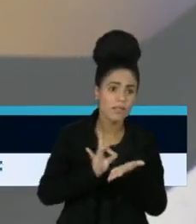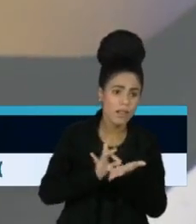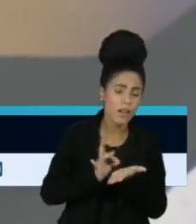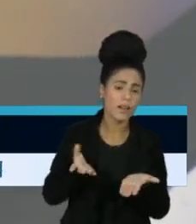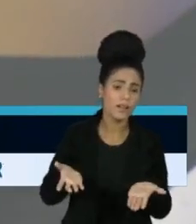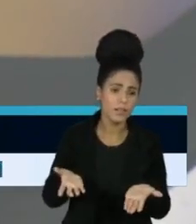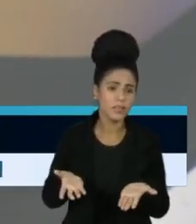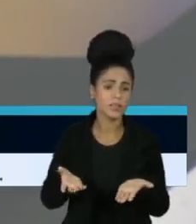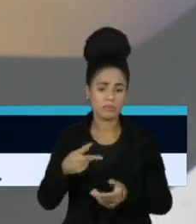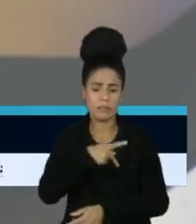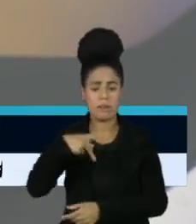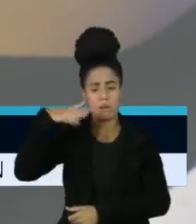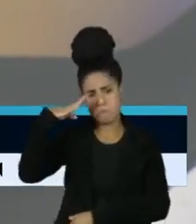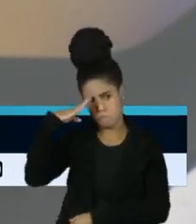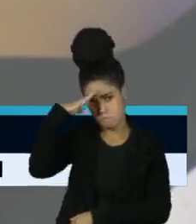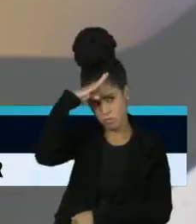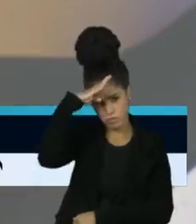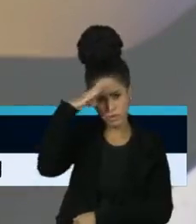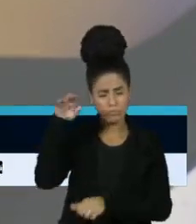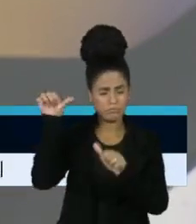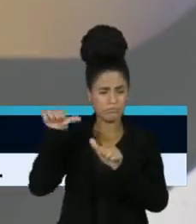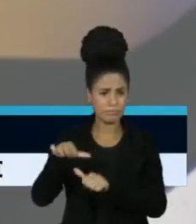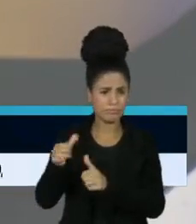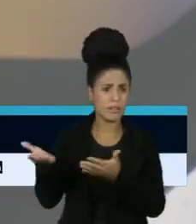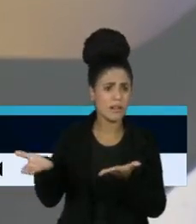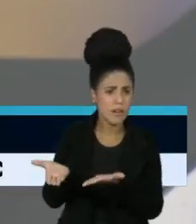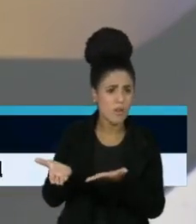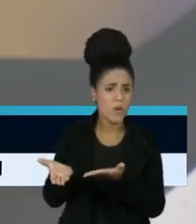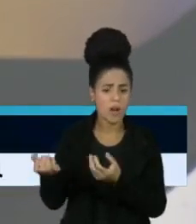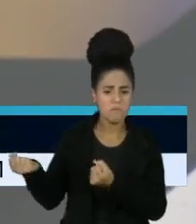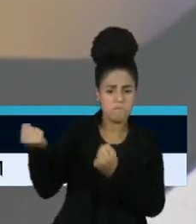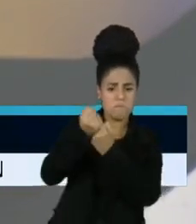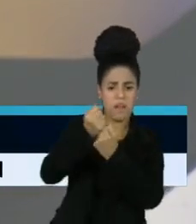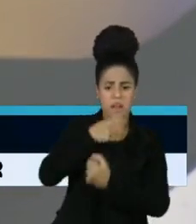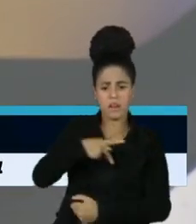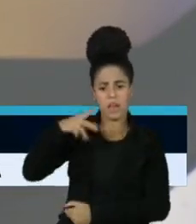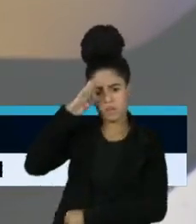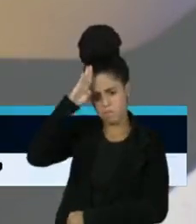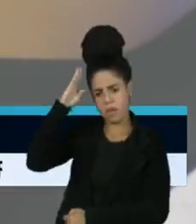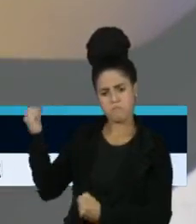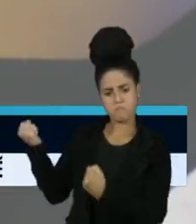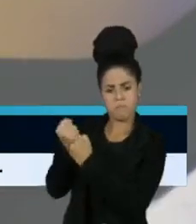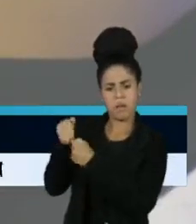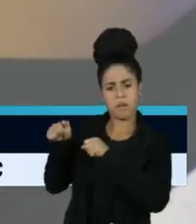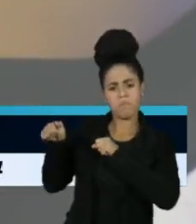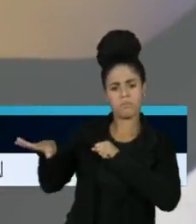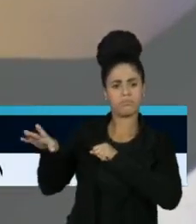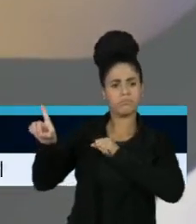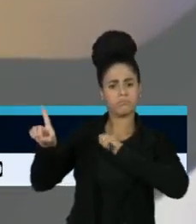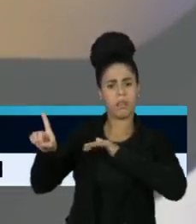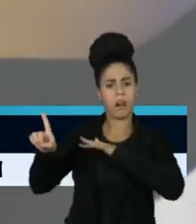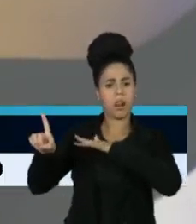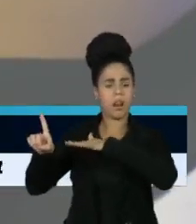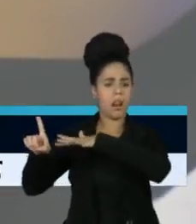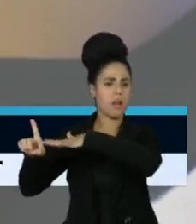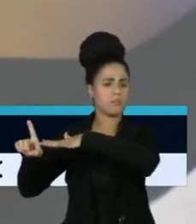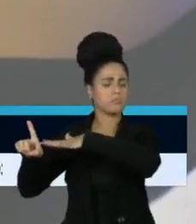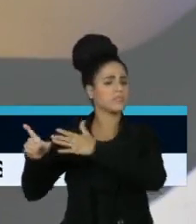pior do que o Bolsonaro dessa crise, né? Porque aliados do presidente Bolsonaro tem vendido